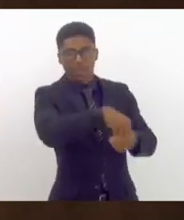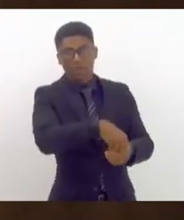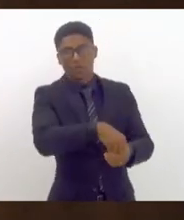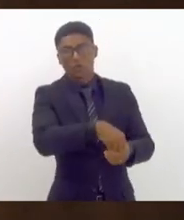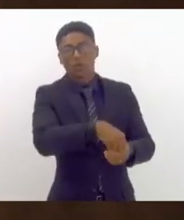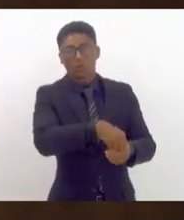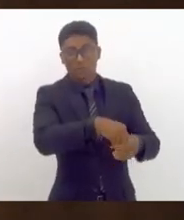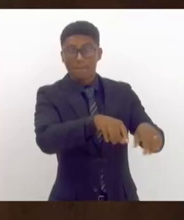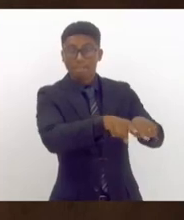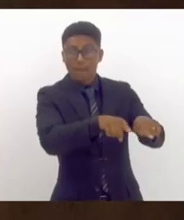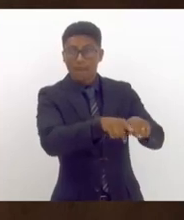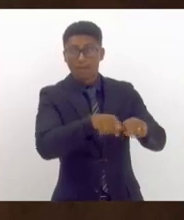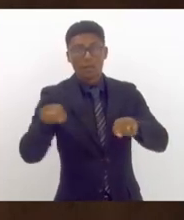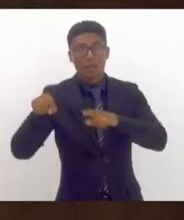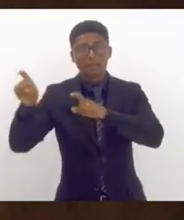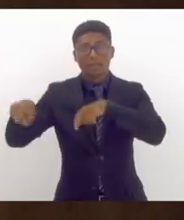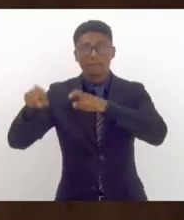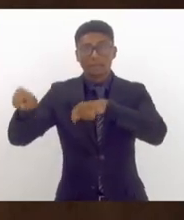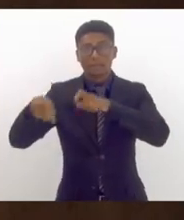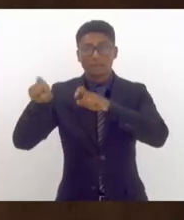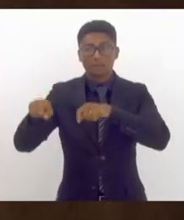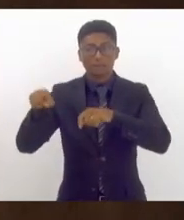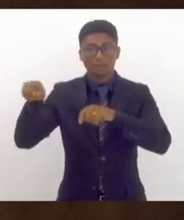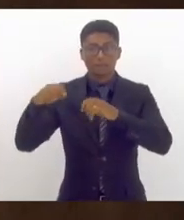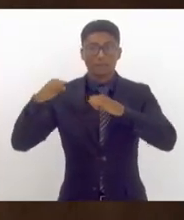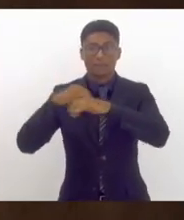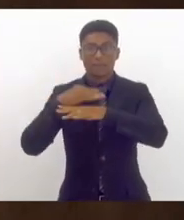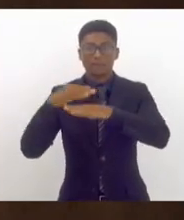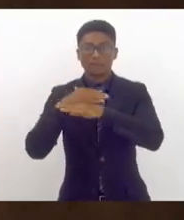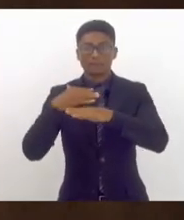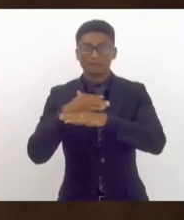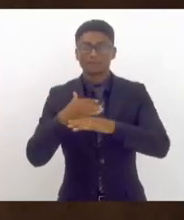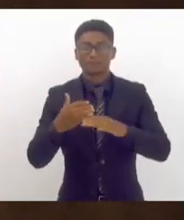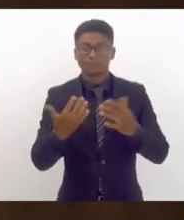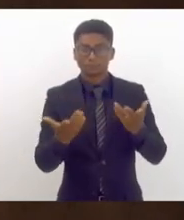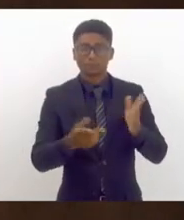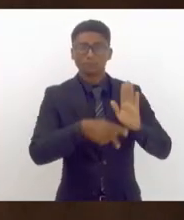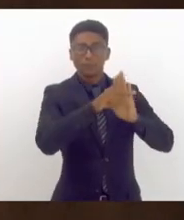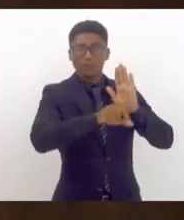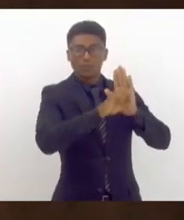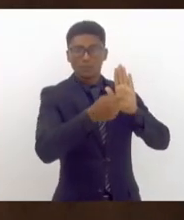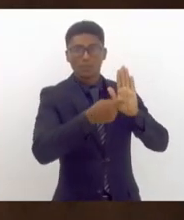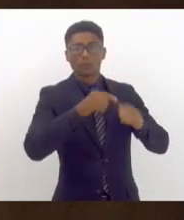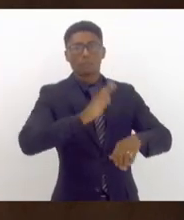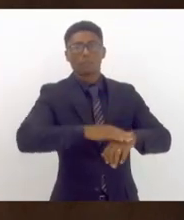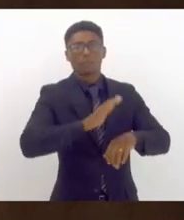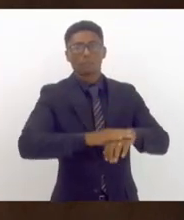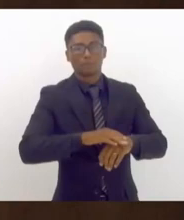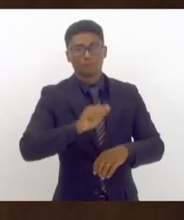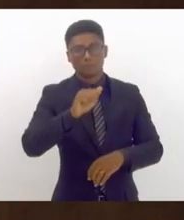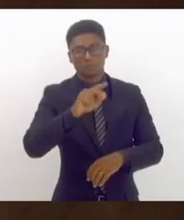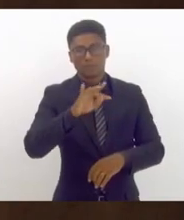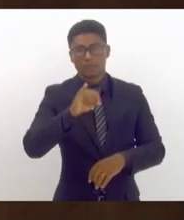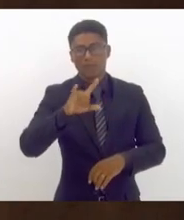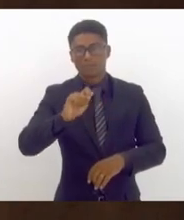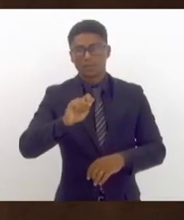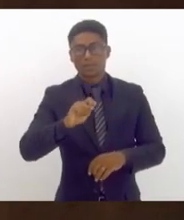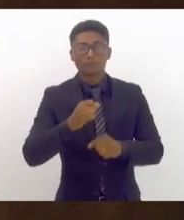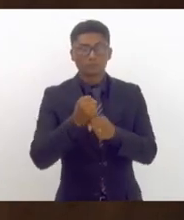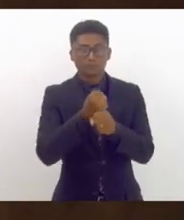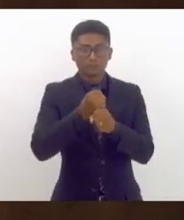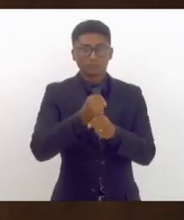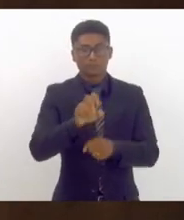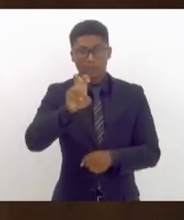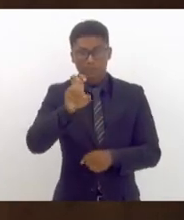lembre, a DECRAD, ela foi até um projeto do próprio Átila Nunes. Durante 5 anos, a